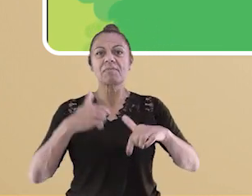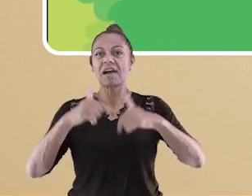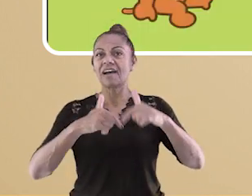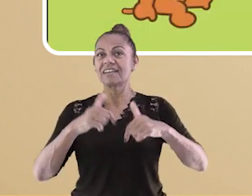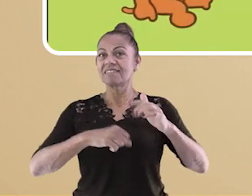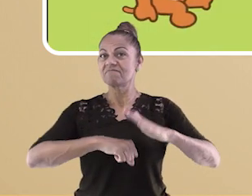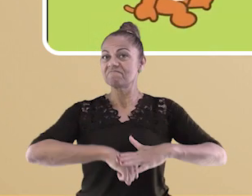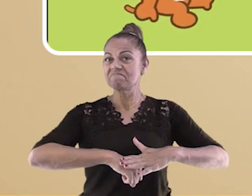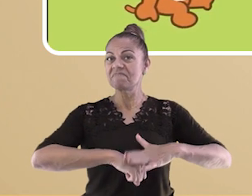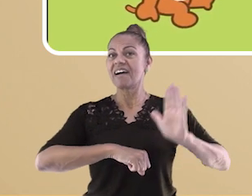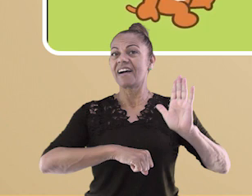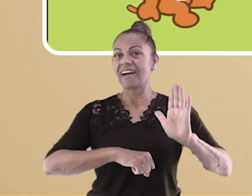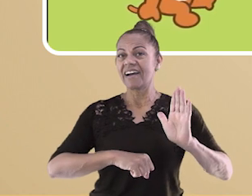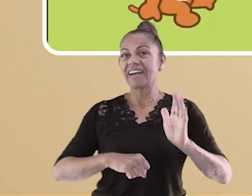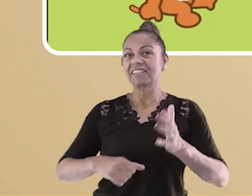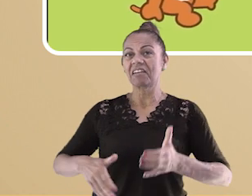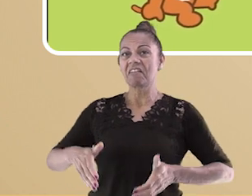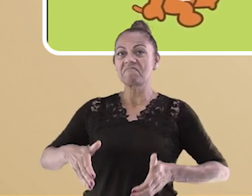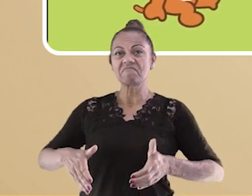máquinas.